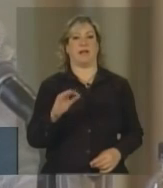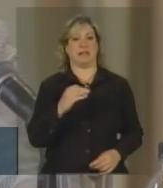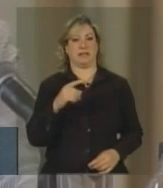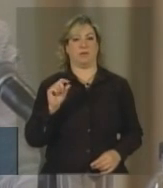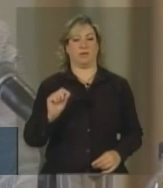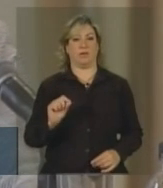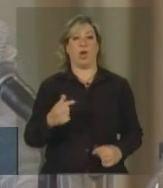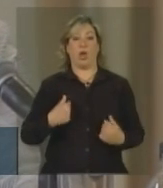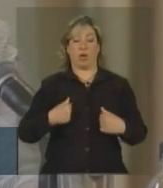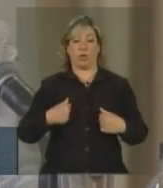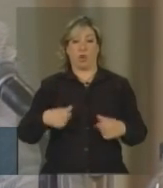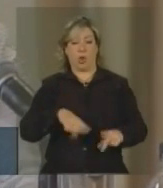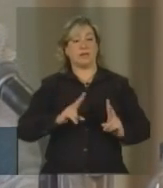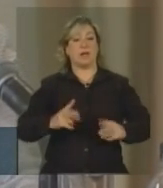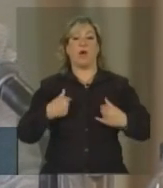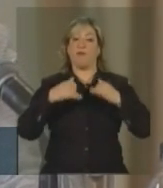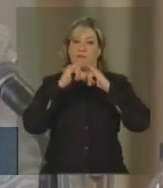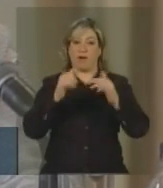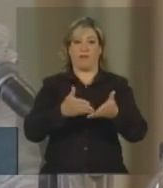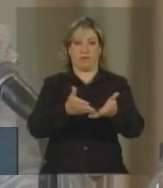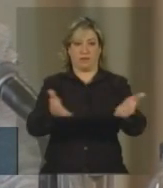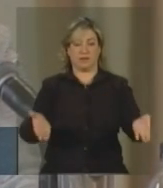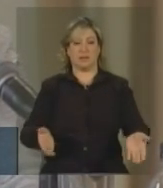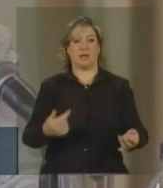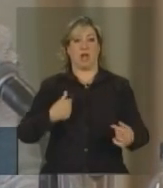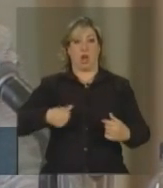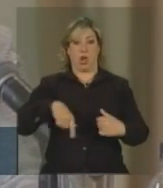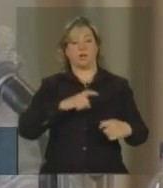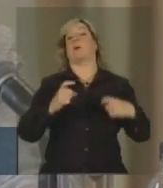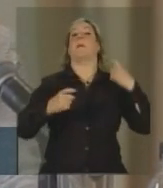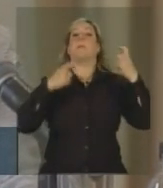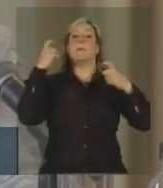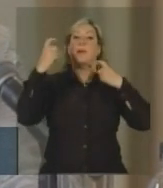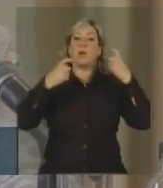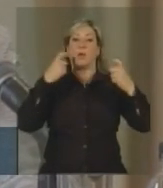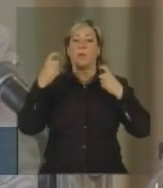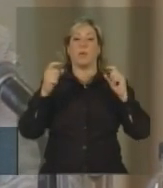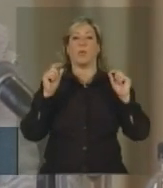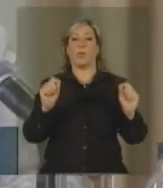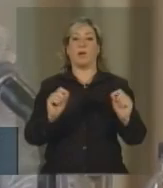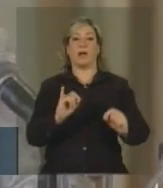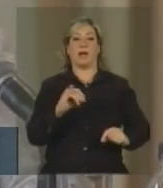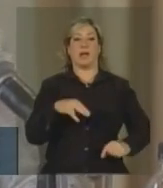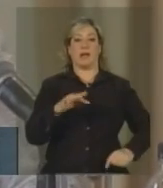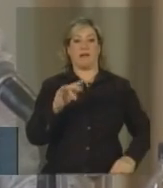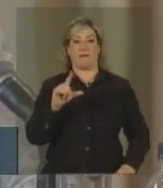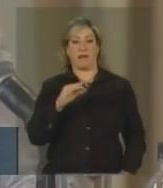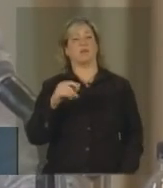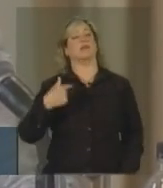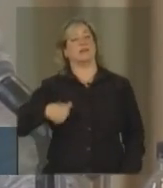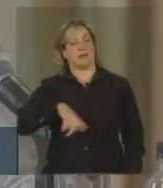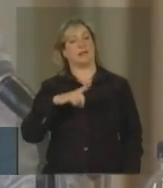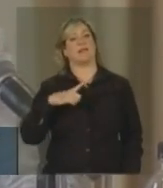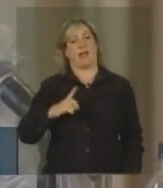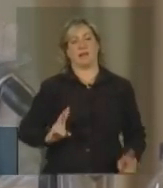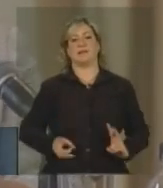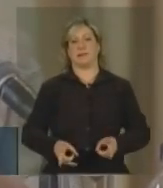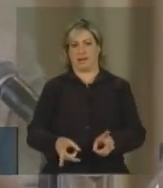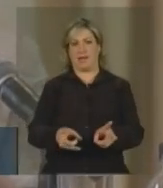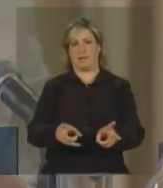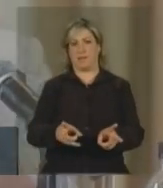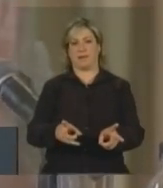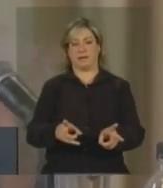que, do ponto de vista da nossa preocupação com a inflação, ela é perene. Sempre o